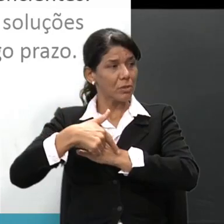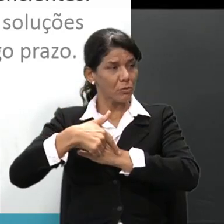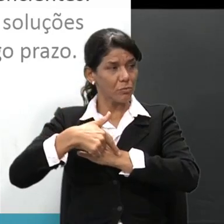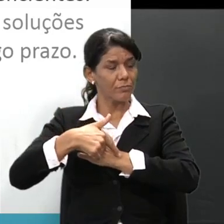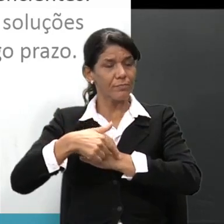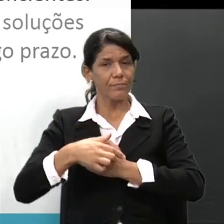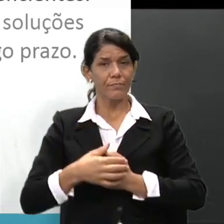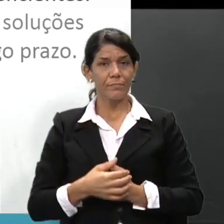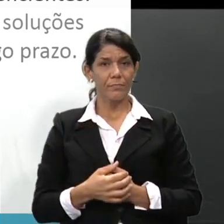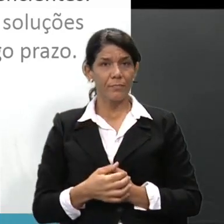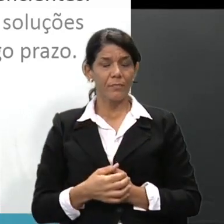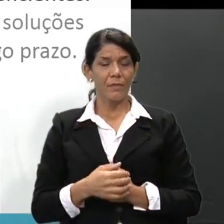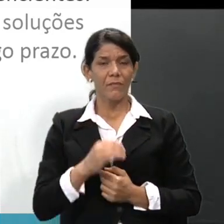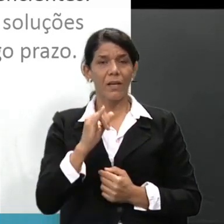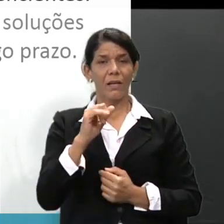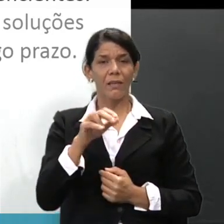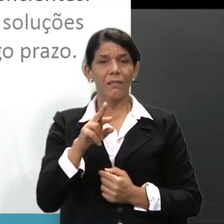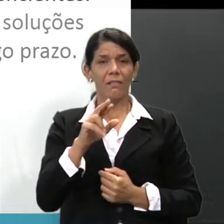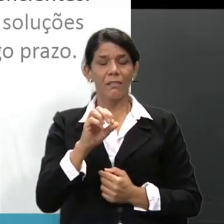nome diz,